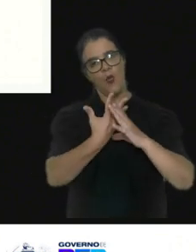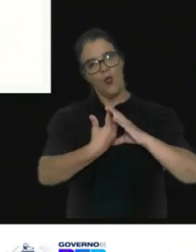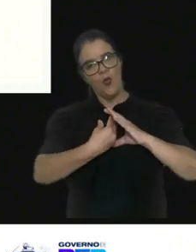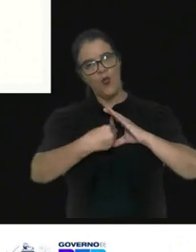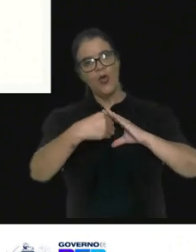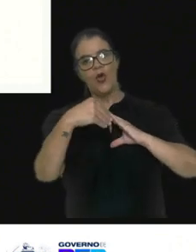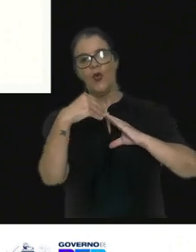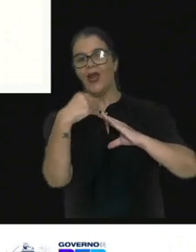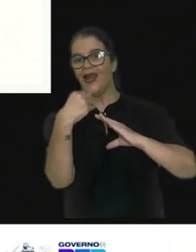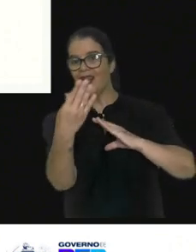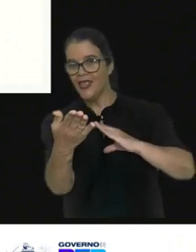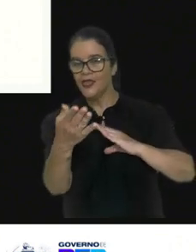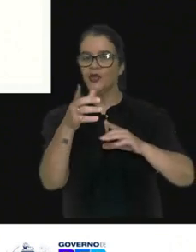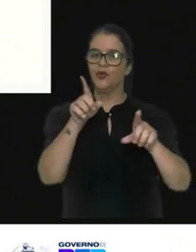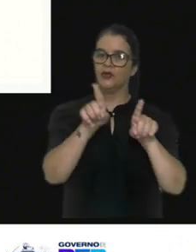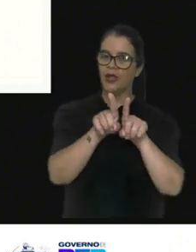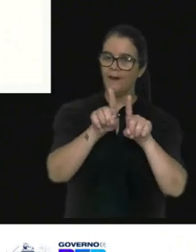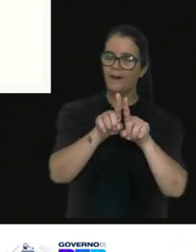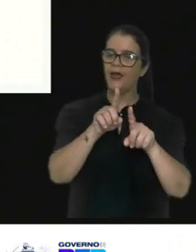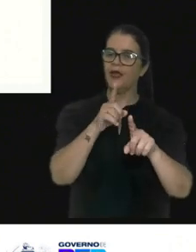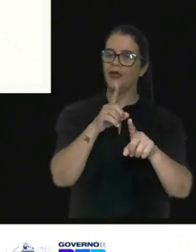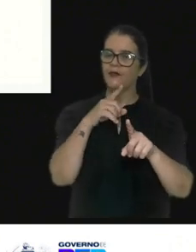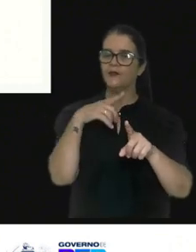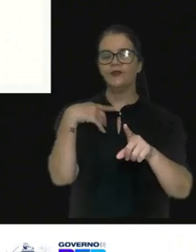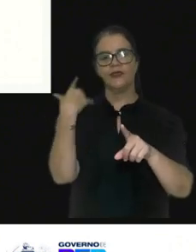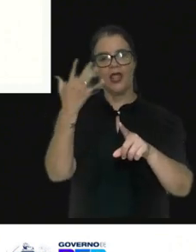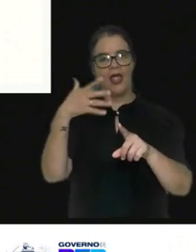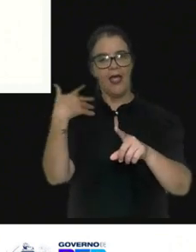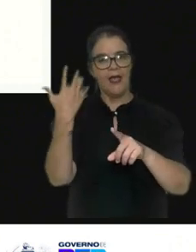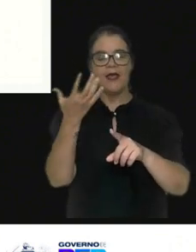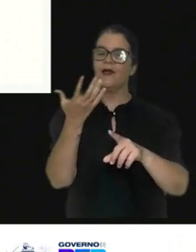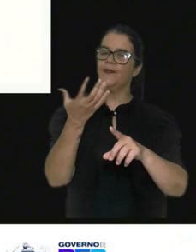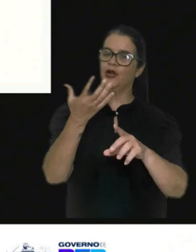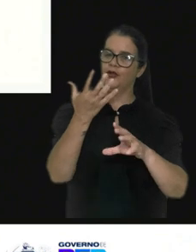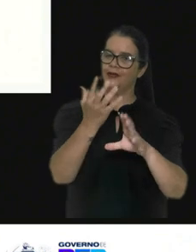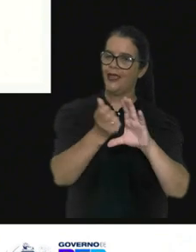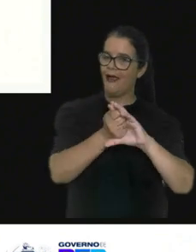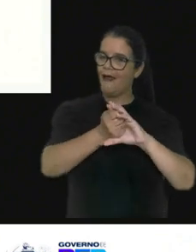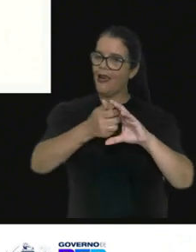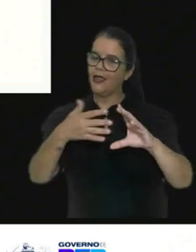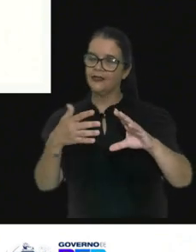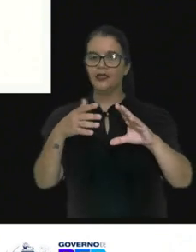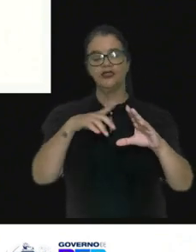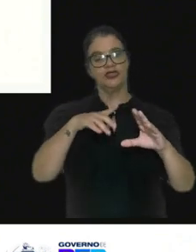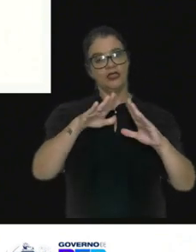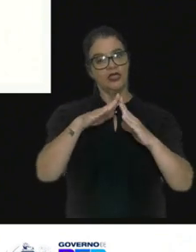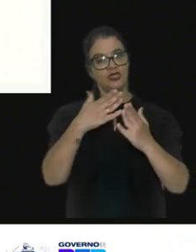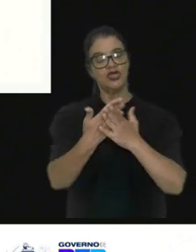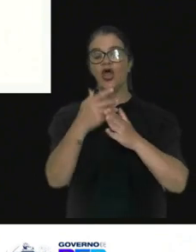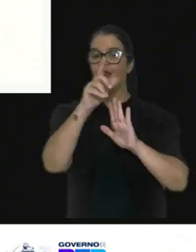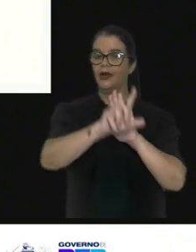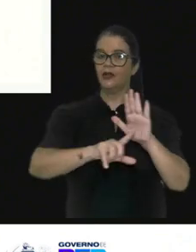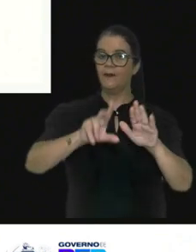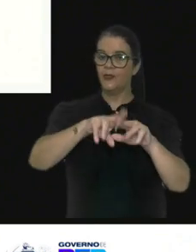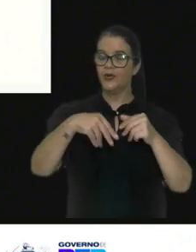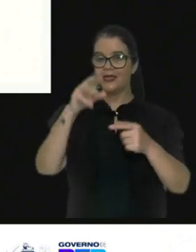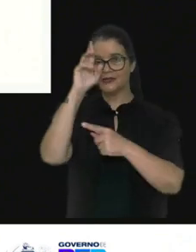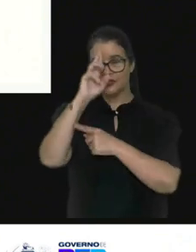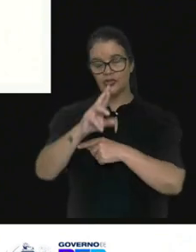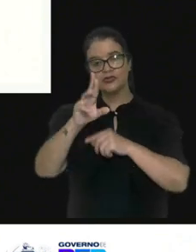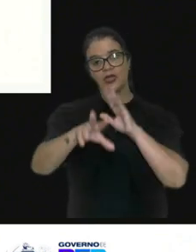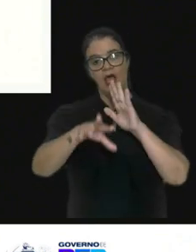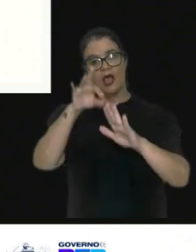característica desta escola literária. Por essas razões, a alternativa que